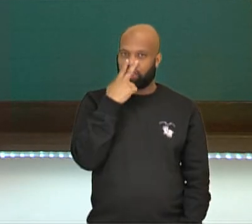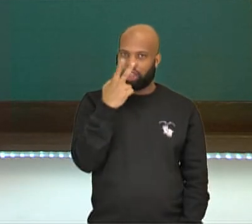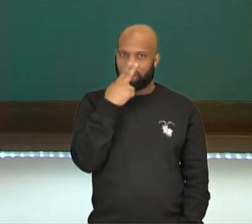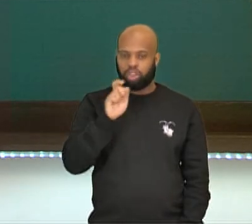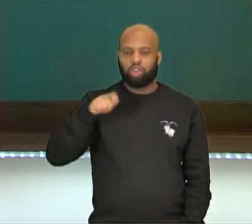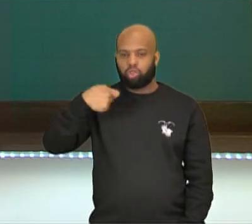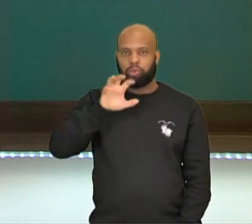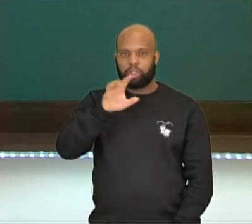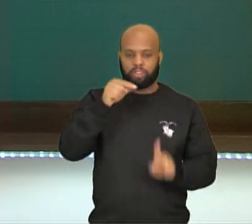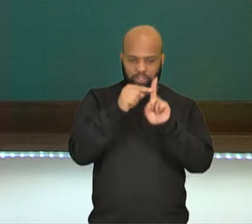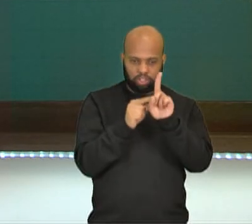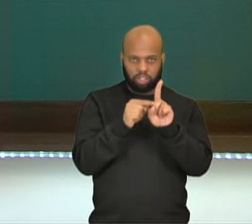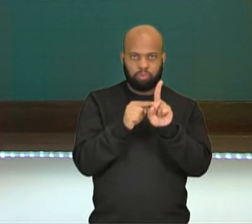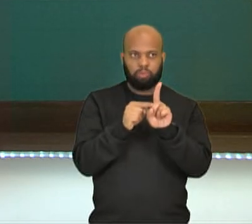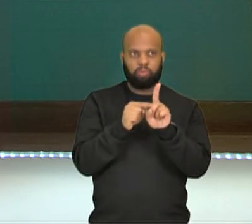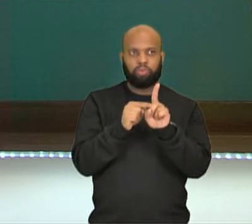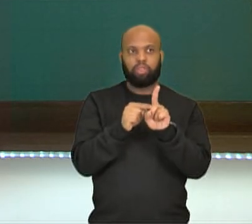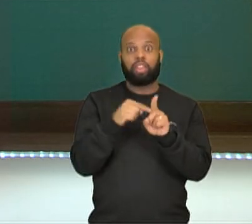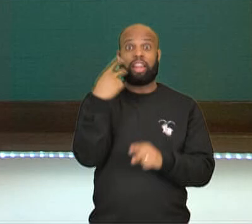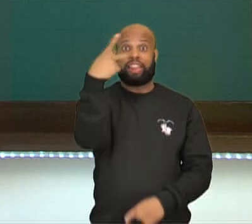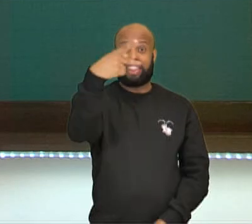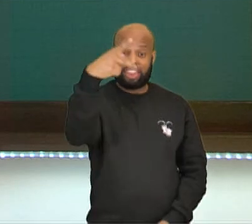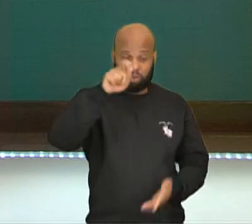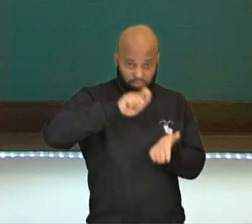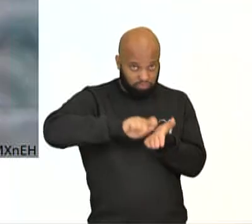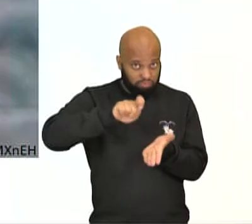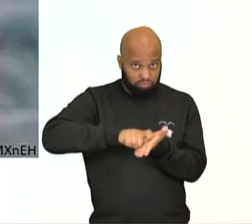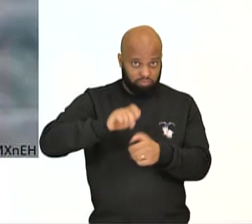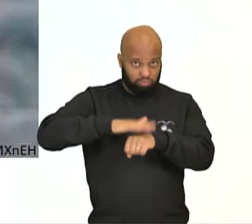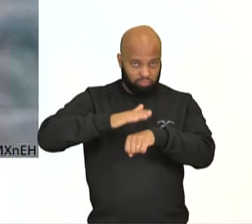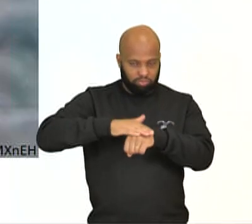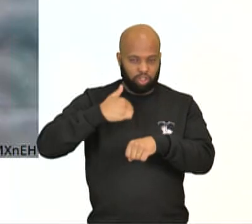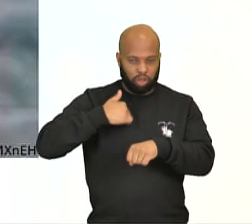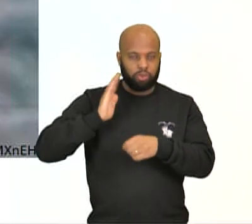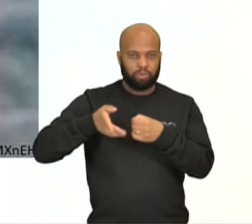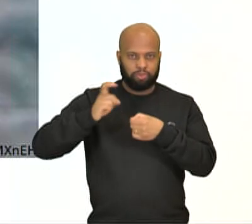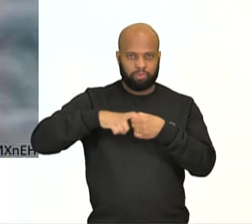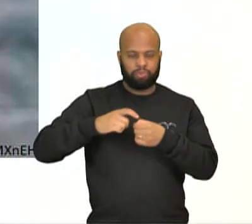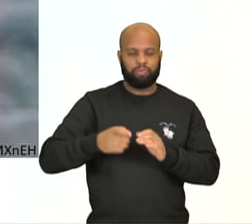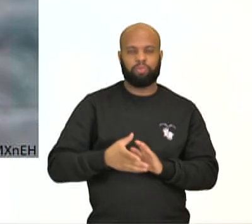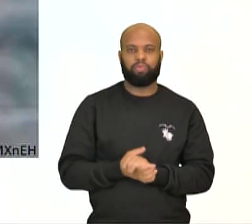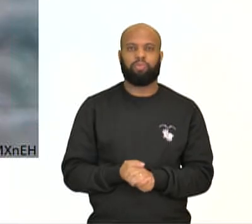relação à classificação e realize a sua aí. Já voltamos.